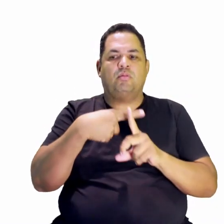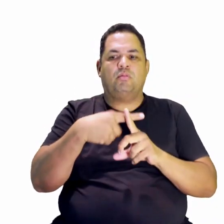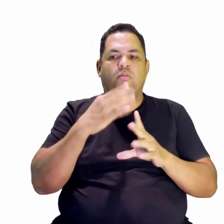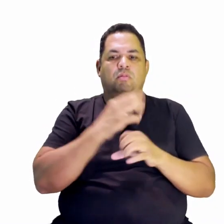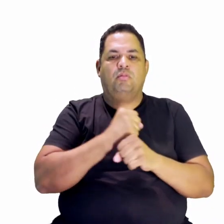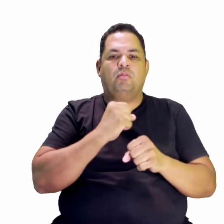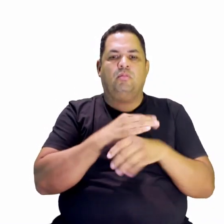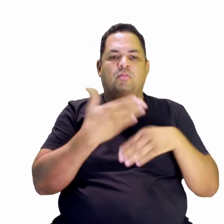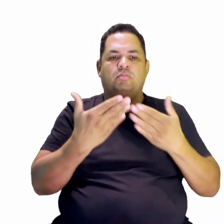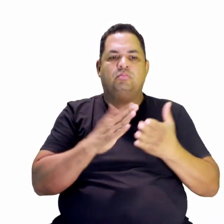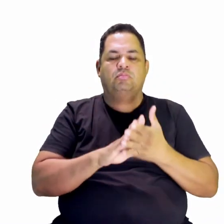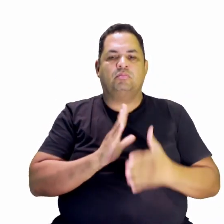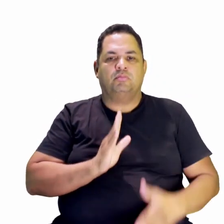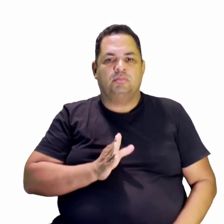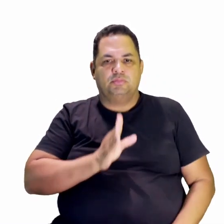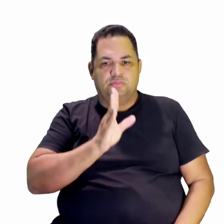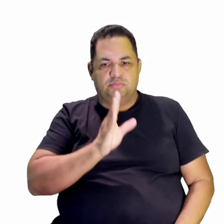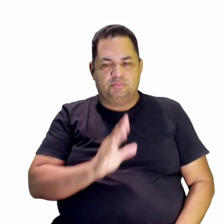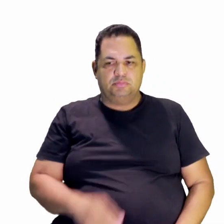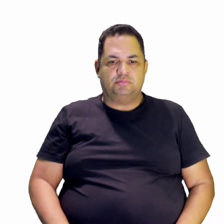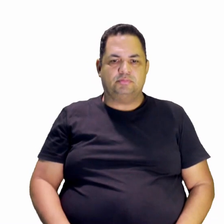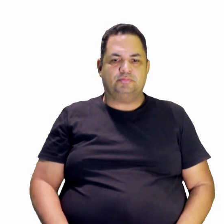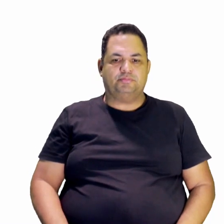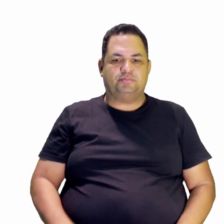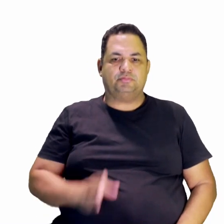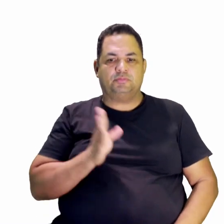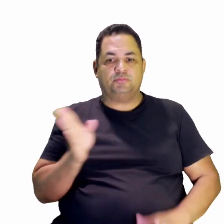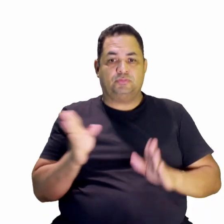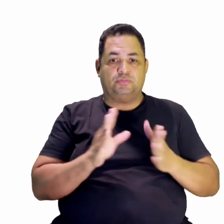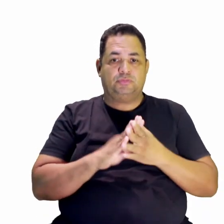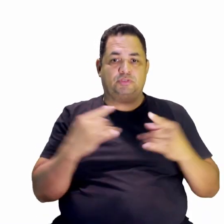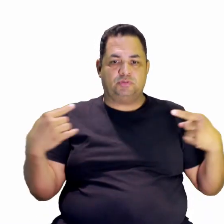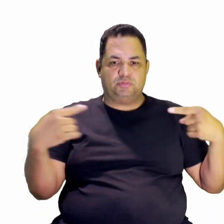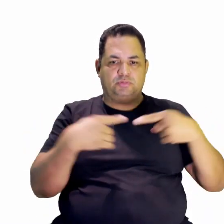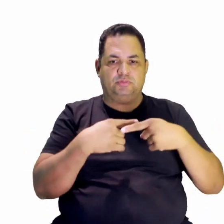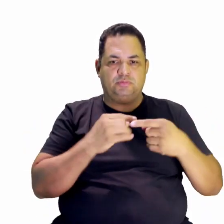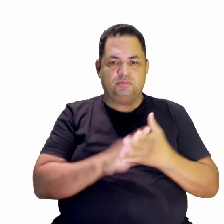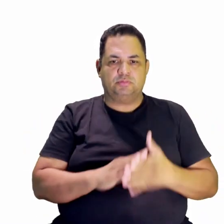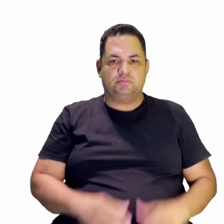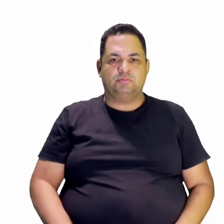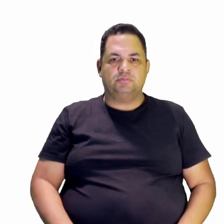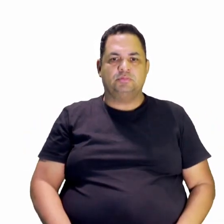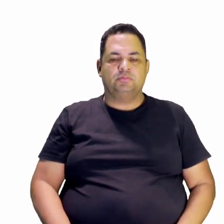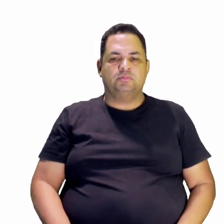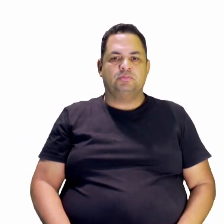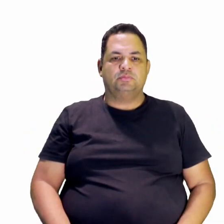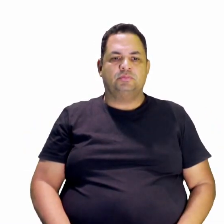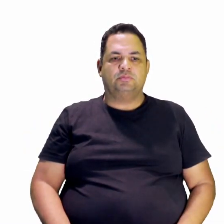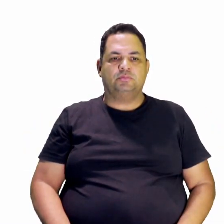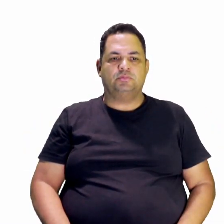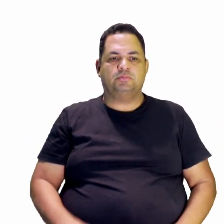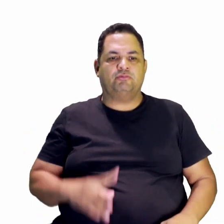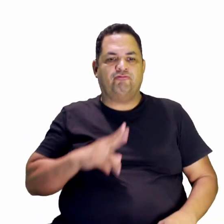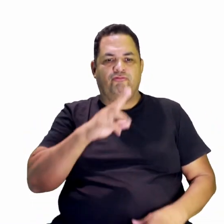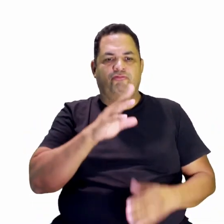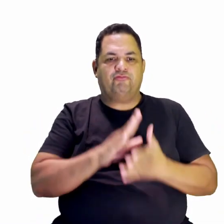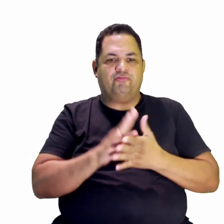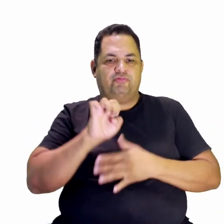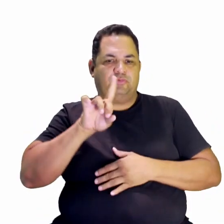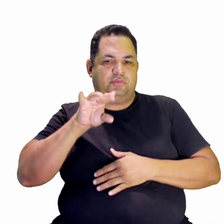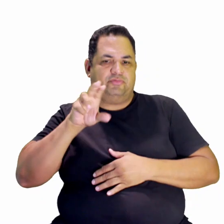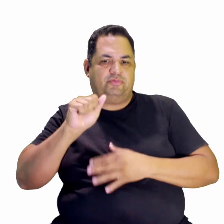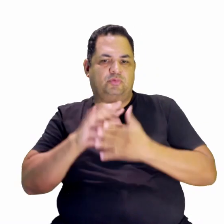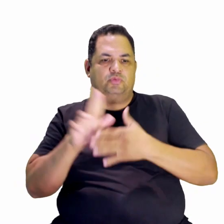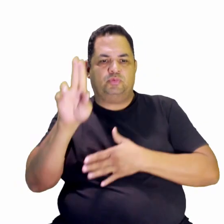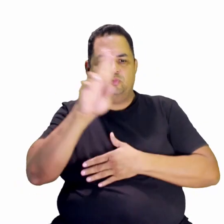mesma direção e mesmo direção, sentidos opostos e direções diferentes. Força é uma grandeza vetorial, então utilizamos o